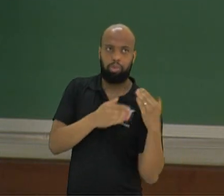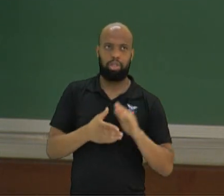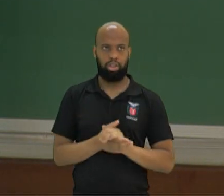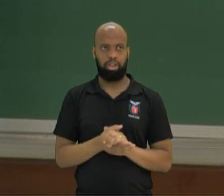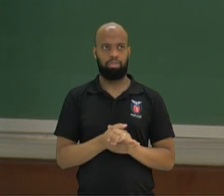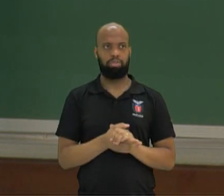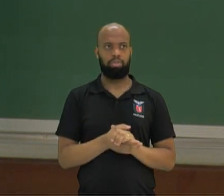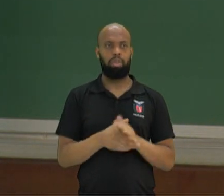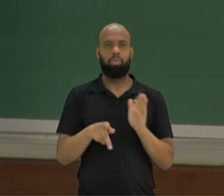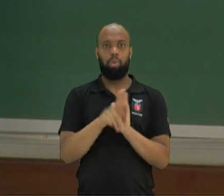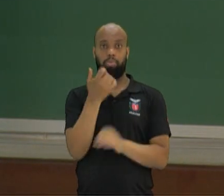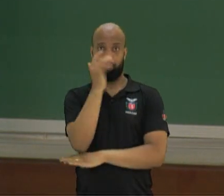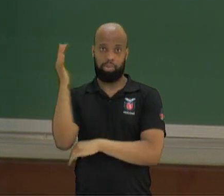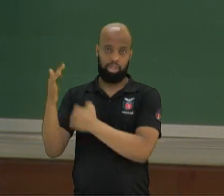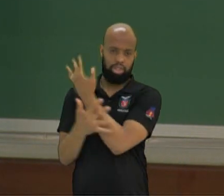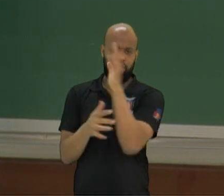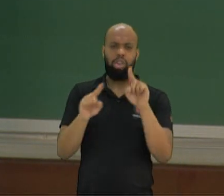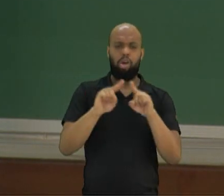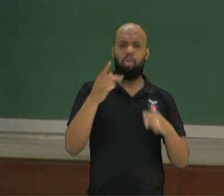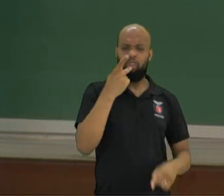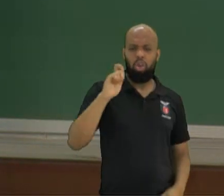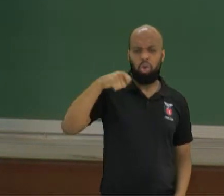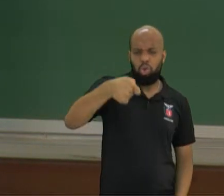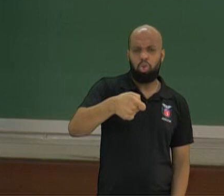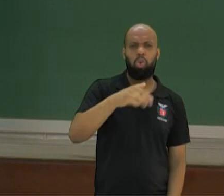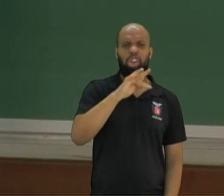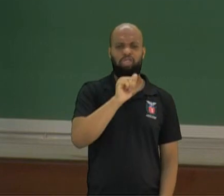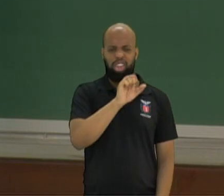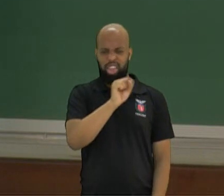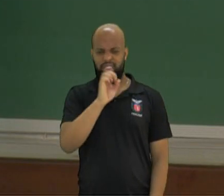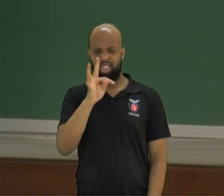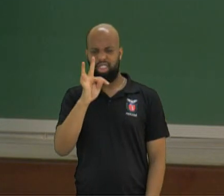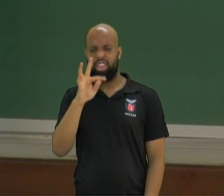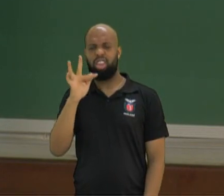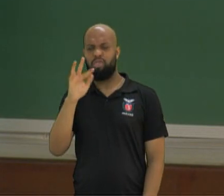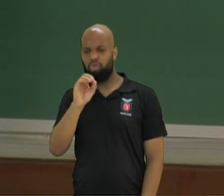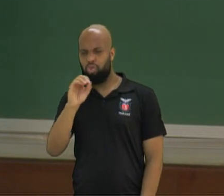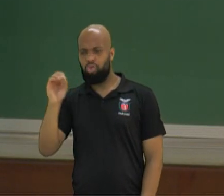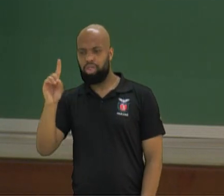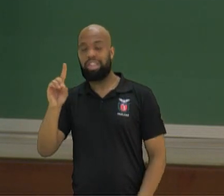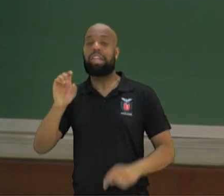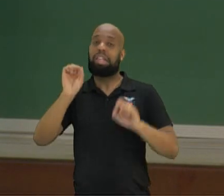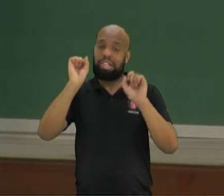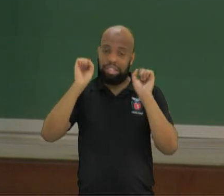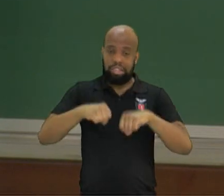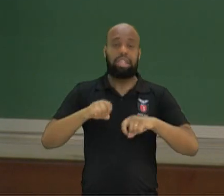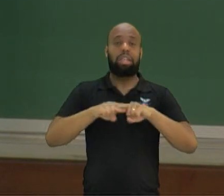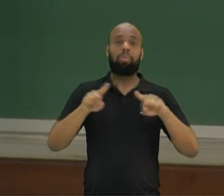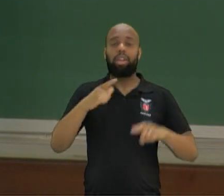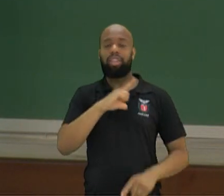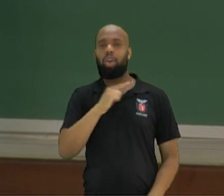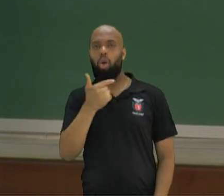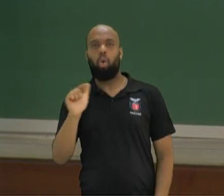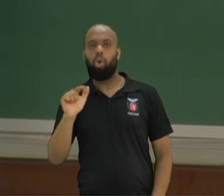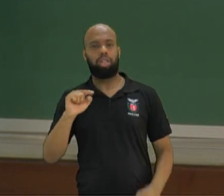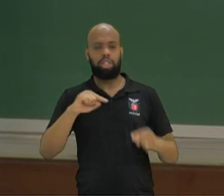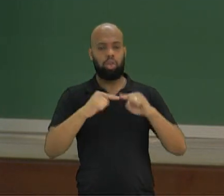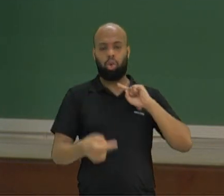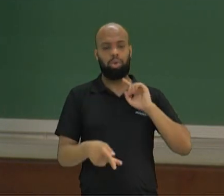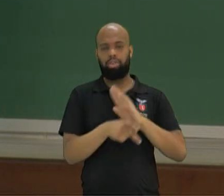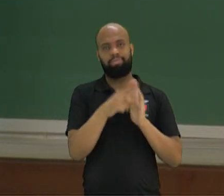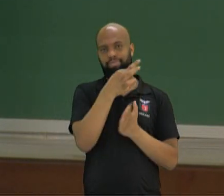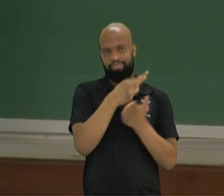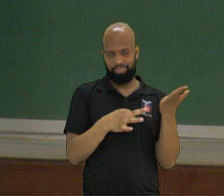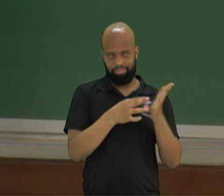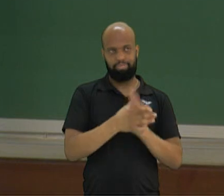Ah, professor, mas falou sobre a questão de fast food, blá blá blá, sim. Mas acontece que as outras alternativas, elas não trazem justamente aquilo que o texto estava